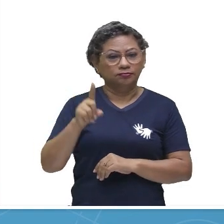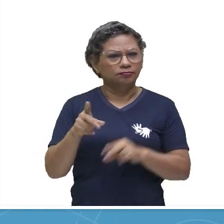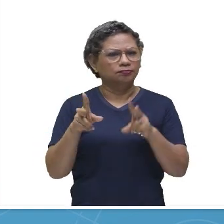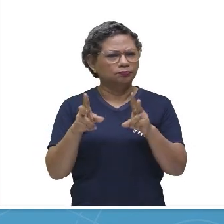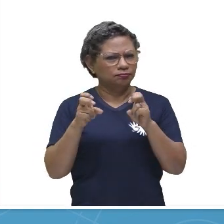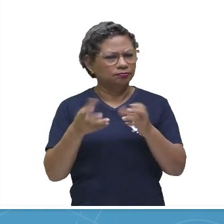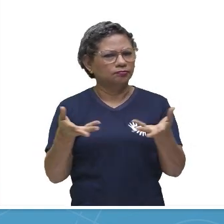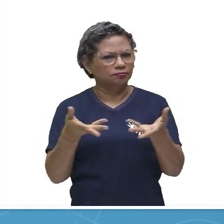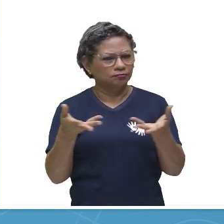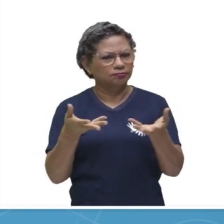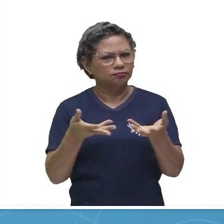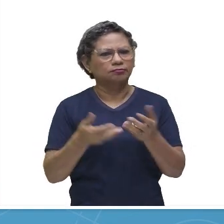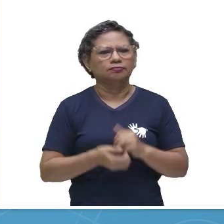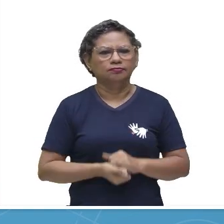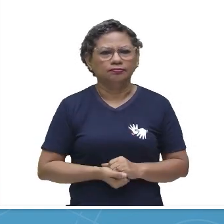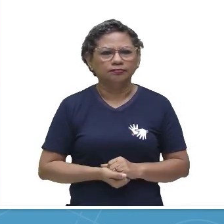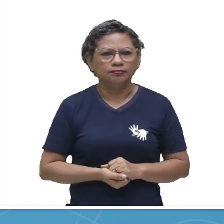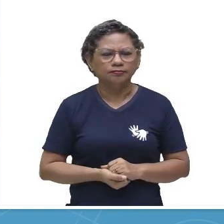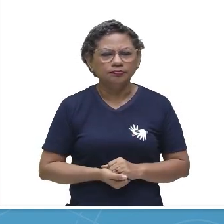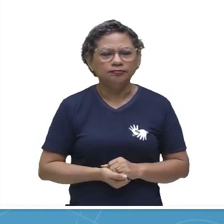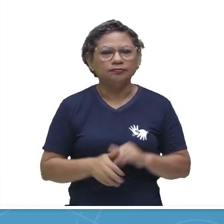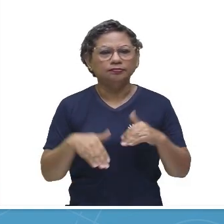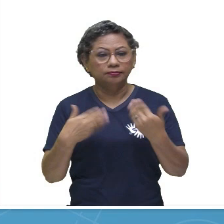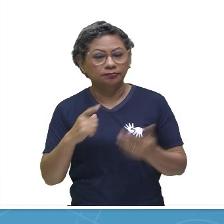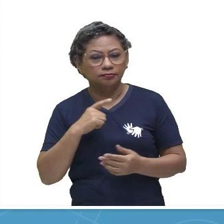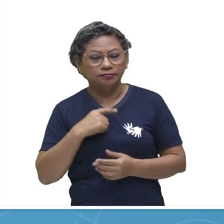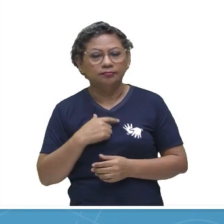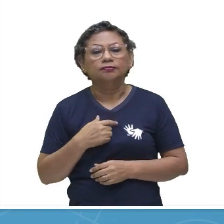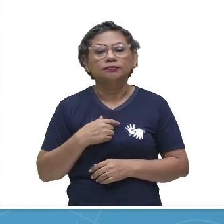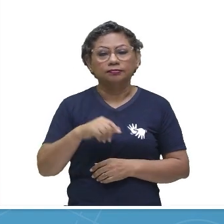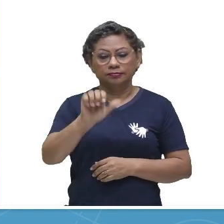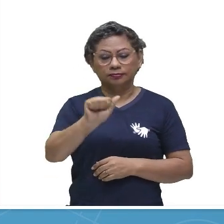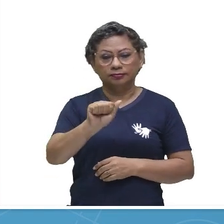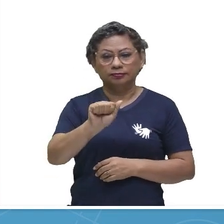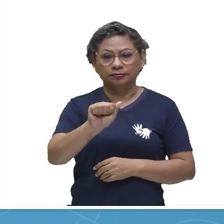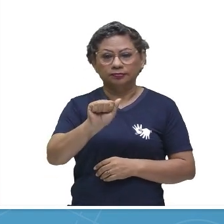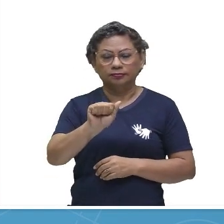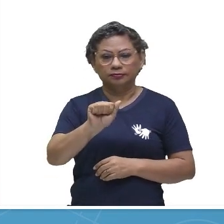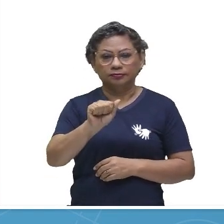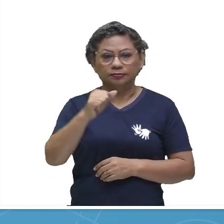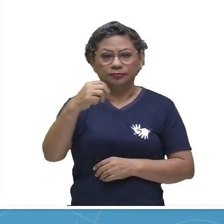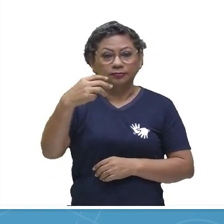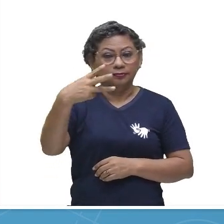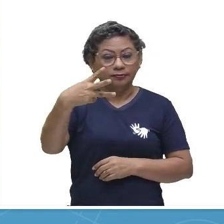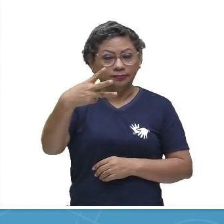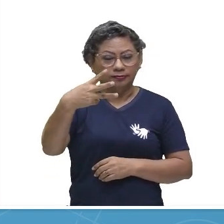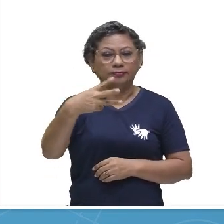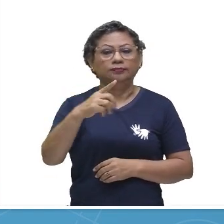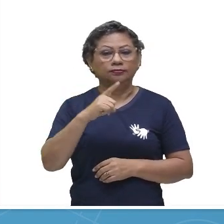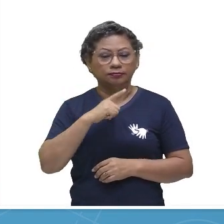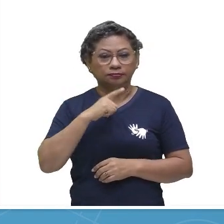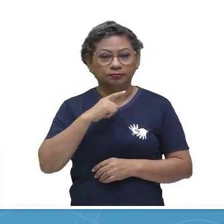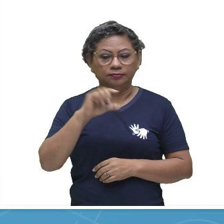terceira, nossa base aqui, então significa que eu vou ter A que multiplica A, que multiplica A. Ou seja, eu